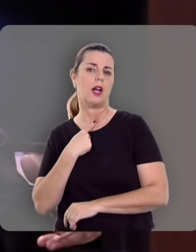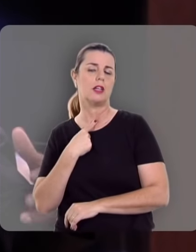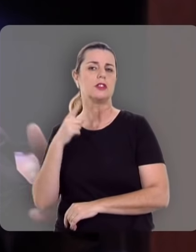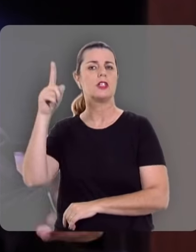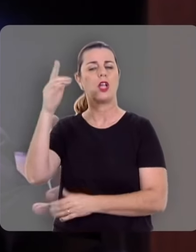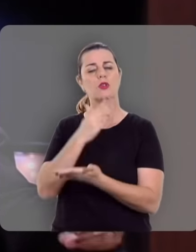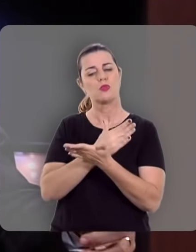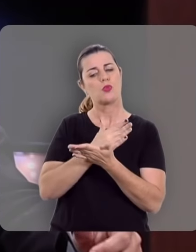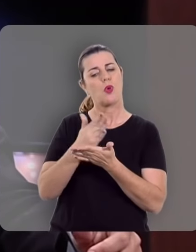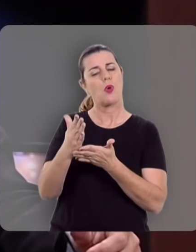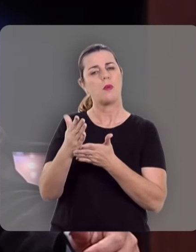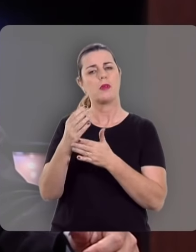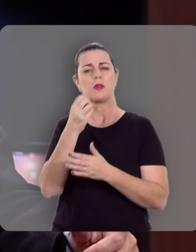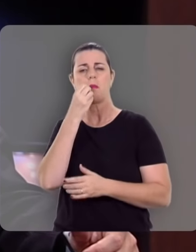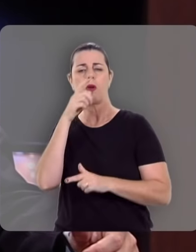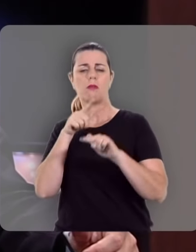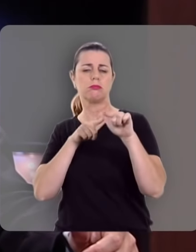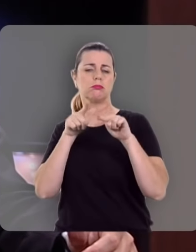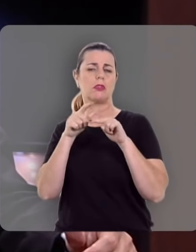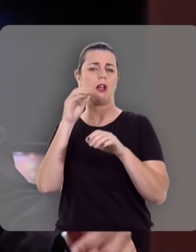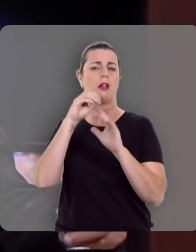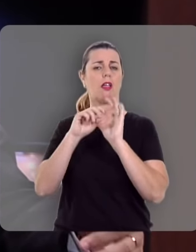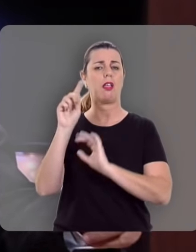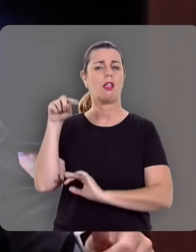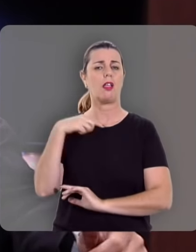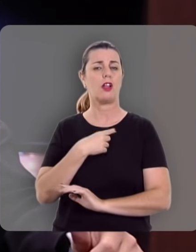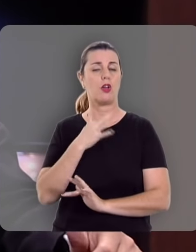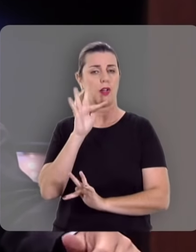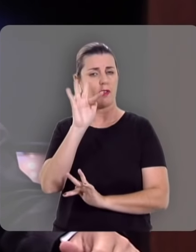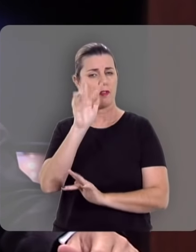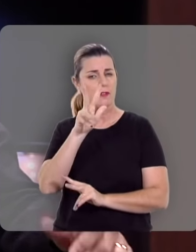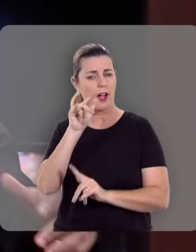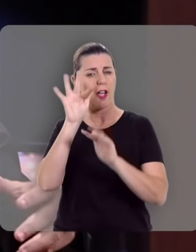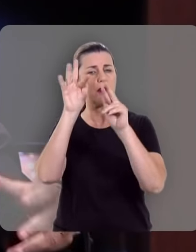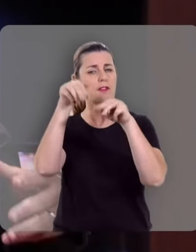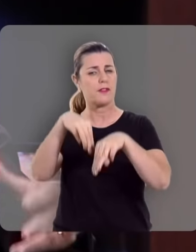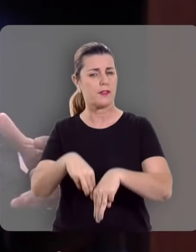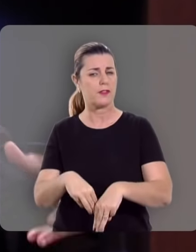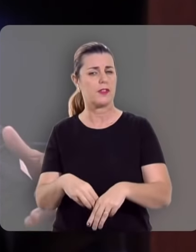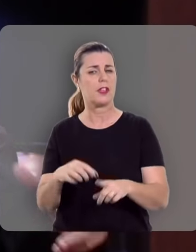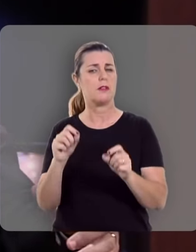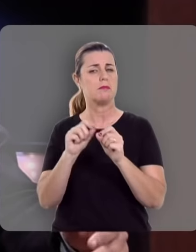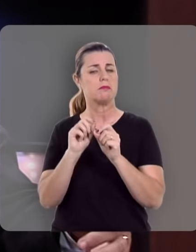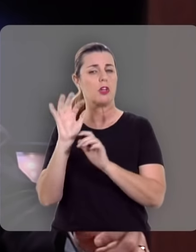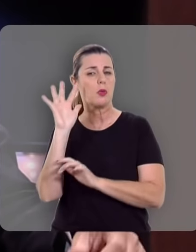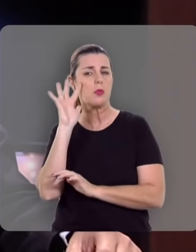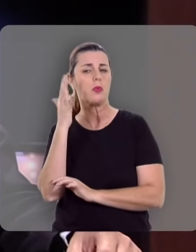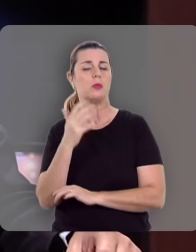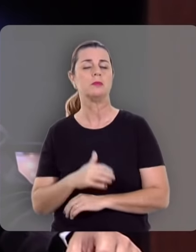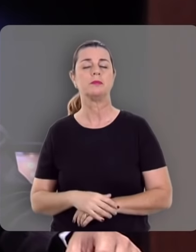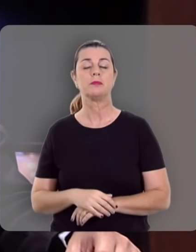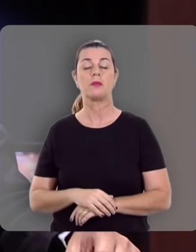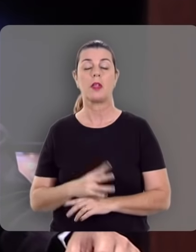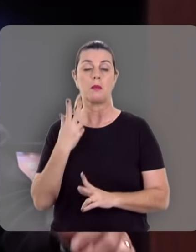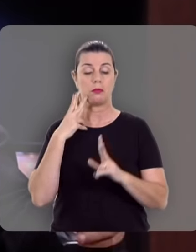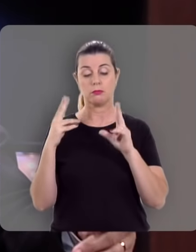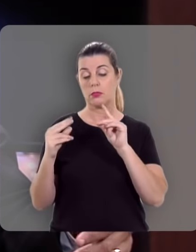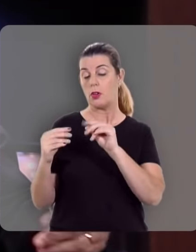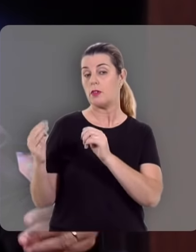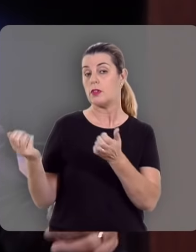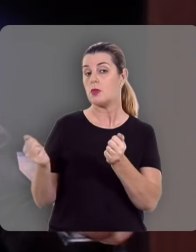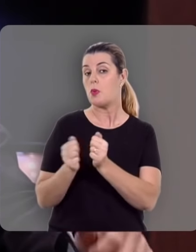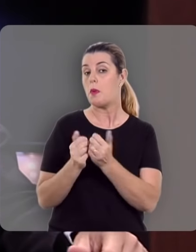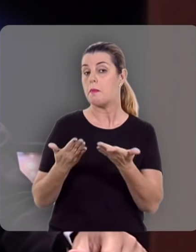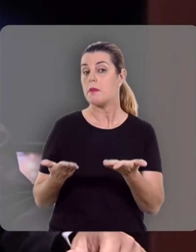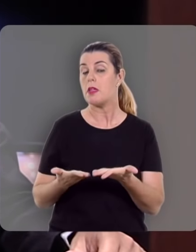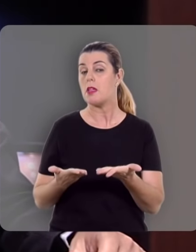uma boa obra em nós e há de completá-la, há de realizá-la. E para conversar comigo nessa direção, mais uma